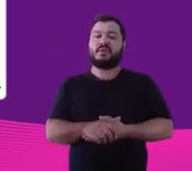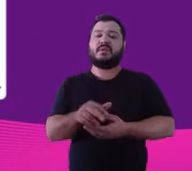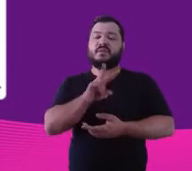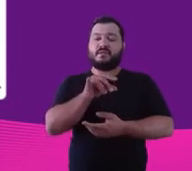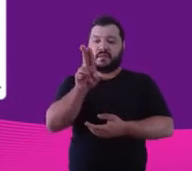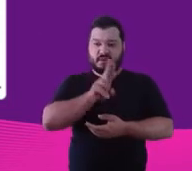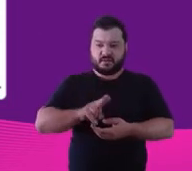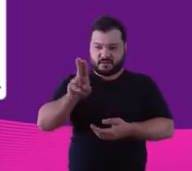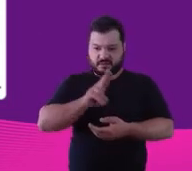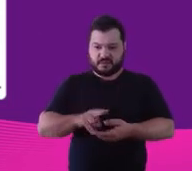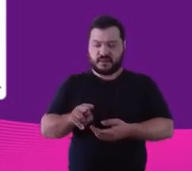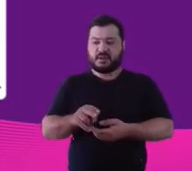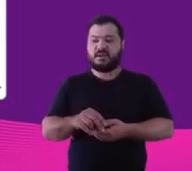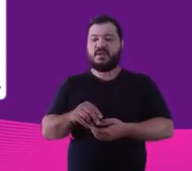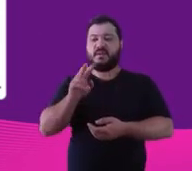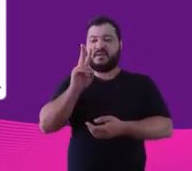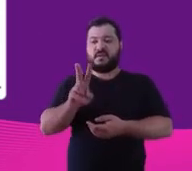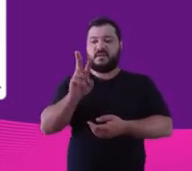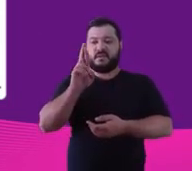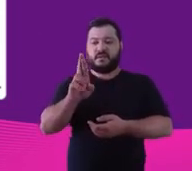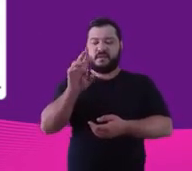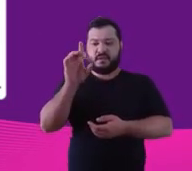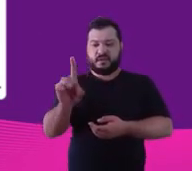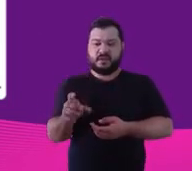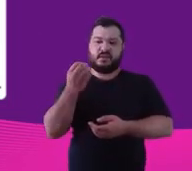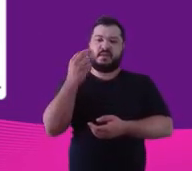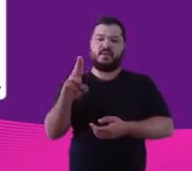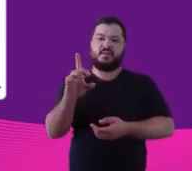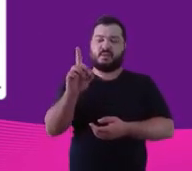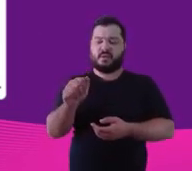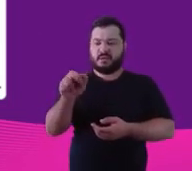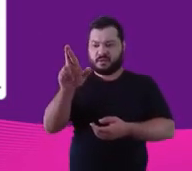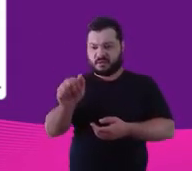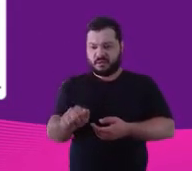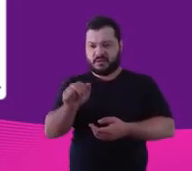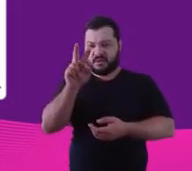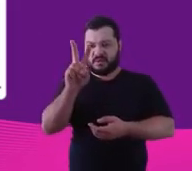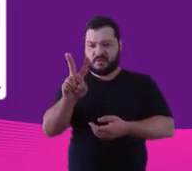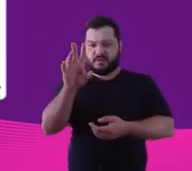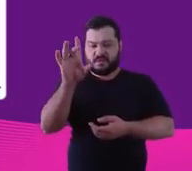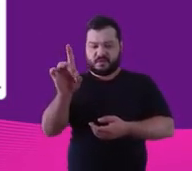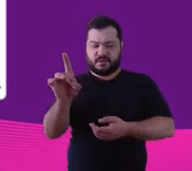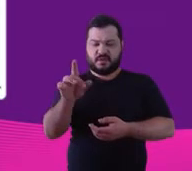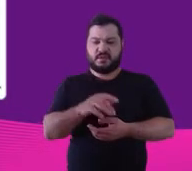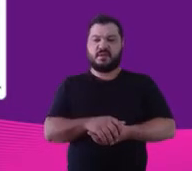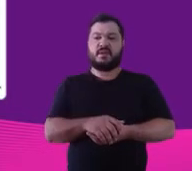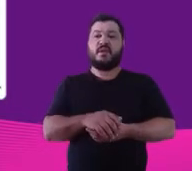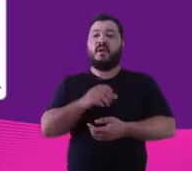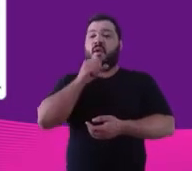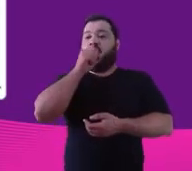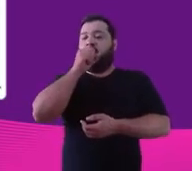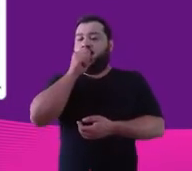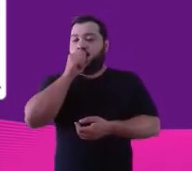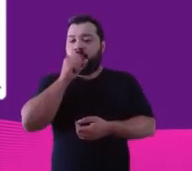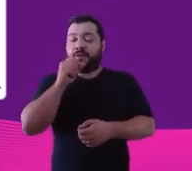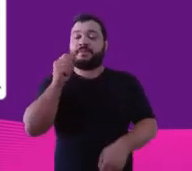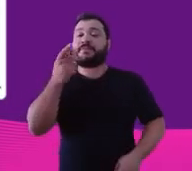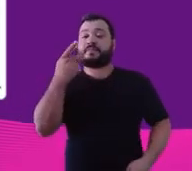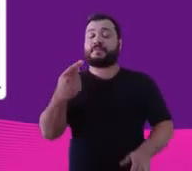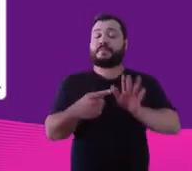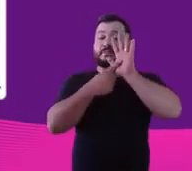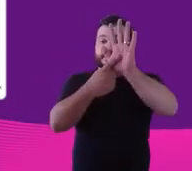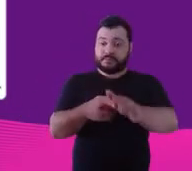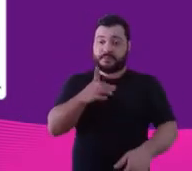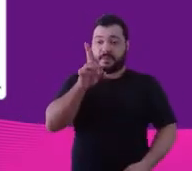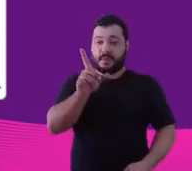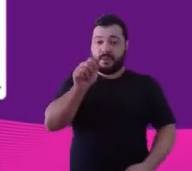usar a indução com verde ou com dar a VT de hoje falando claro que o grau de evidência para dar a ver que